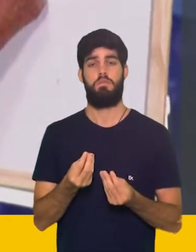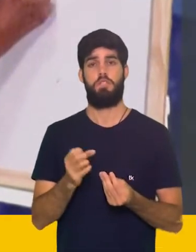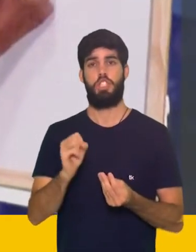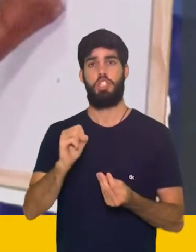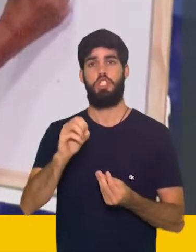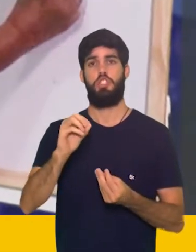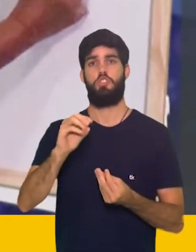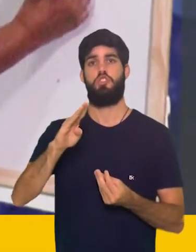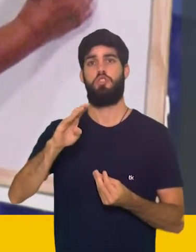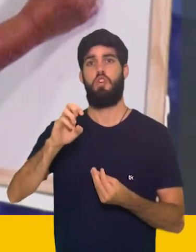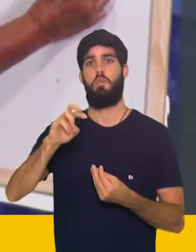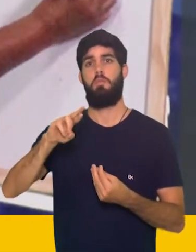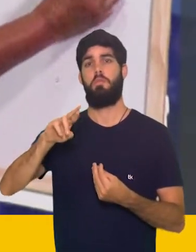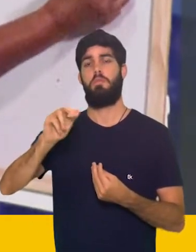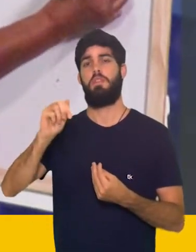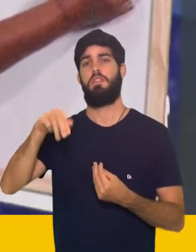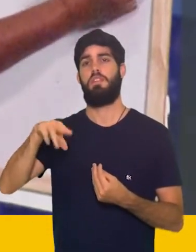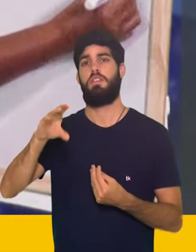soberano.